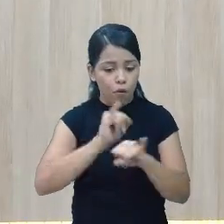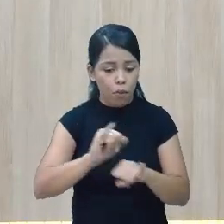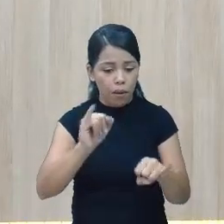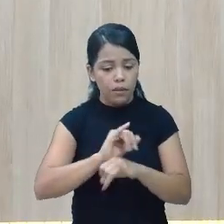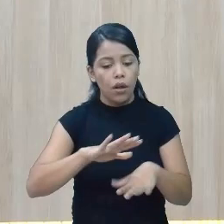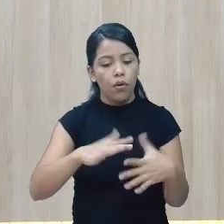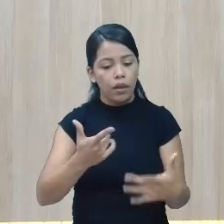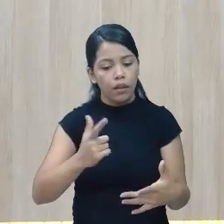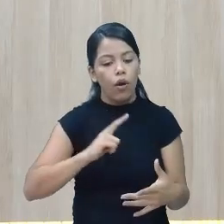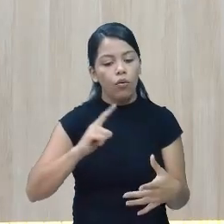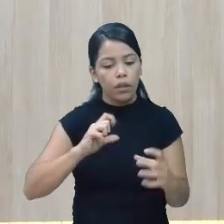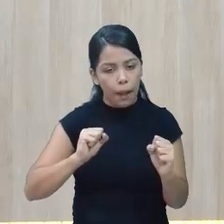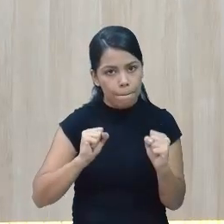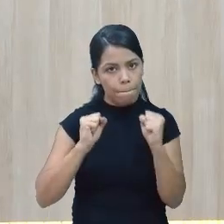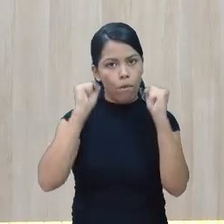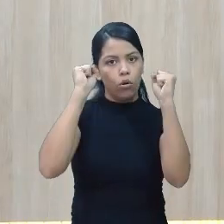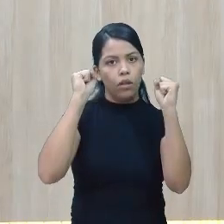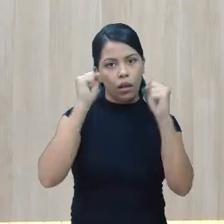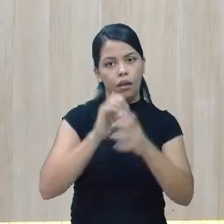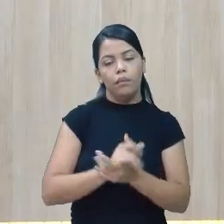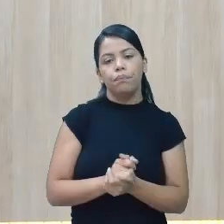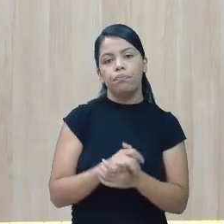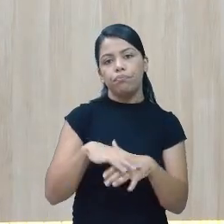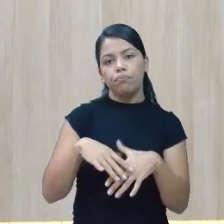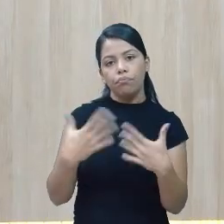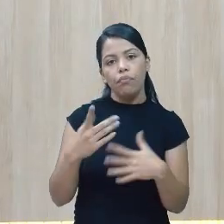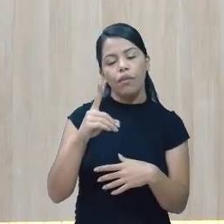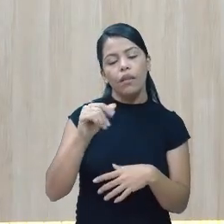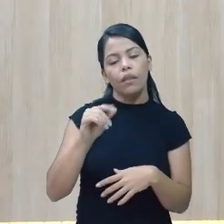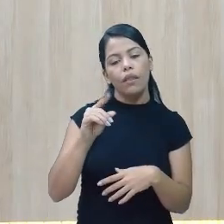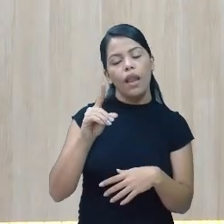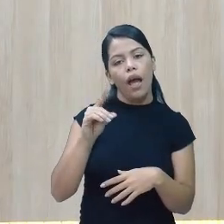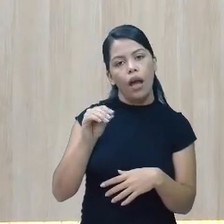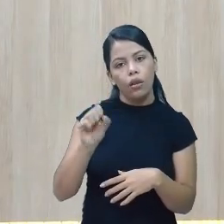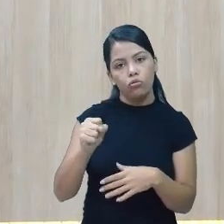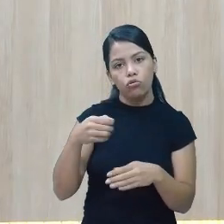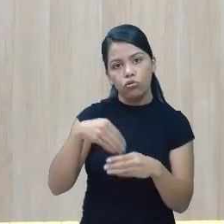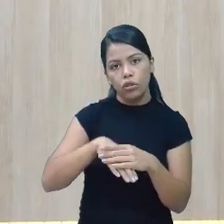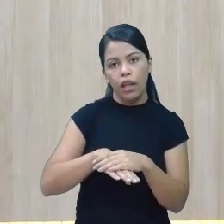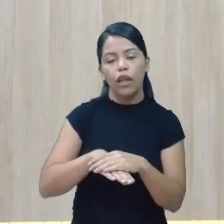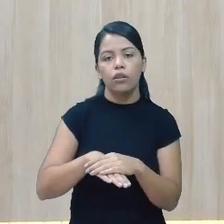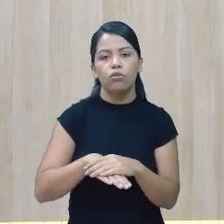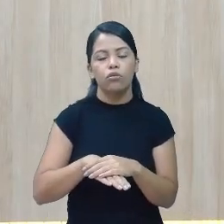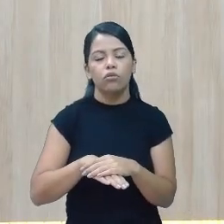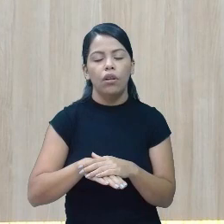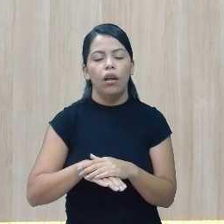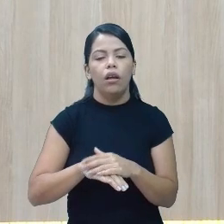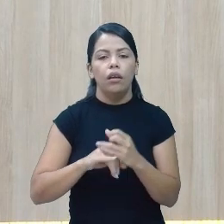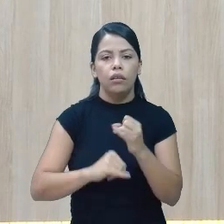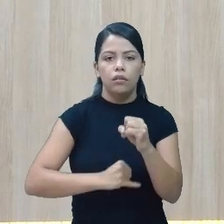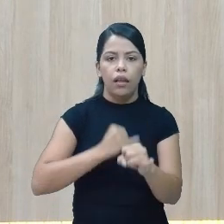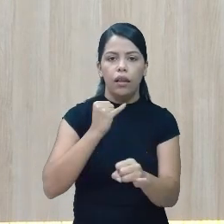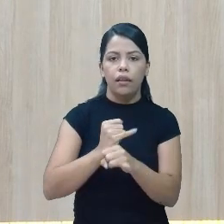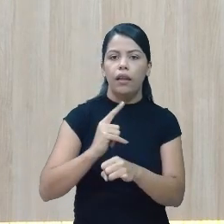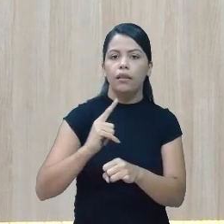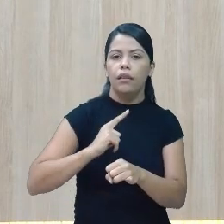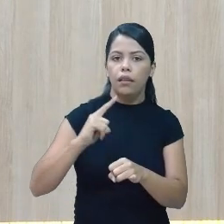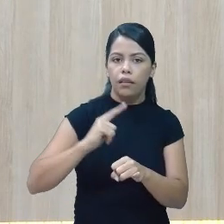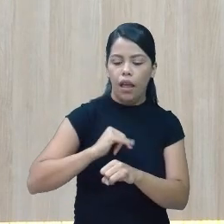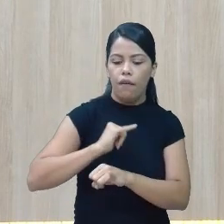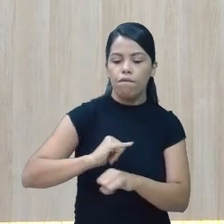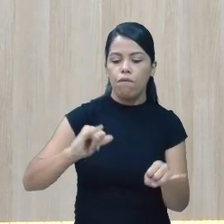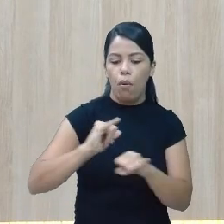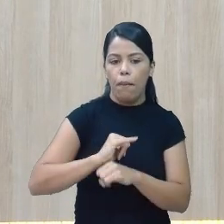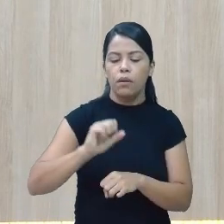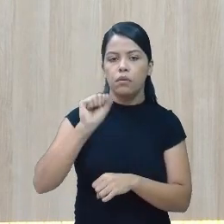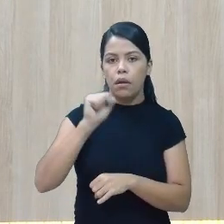esses conglomerados na internet, eles têm uma informação que eles querem, elas